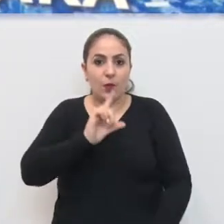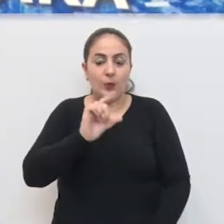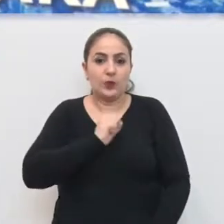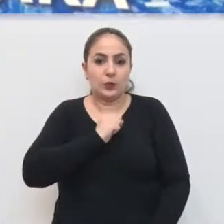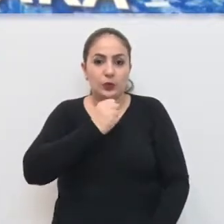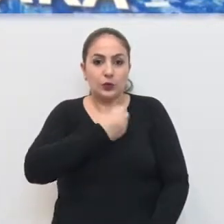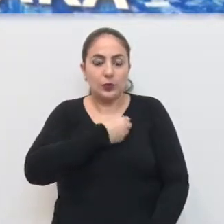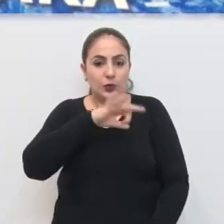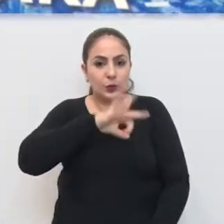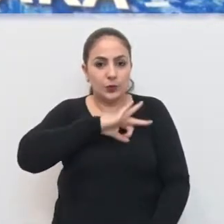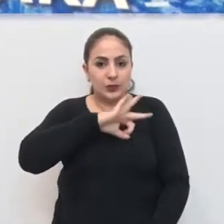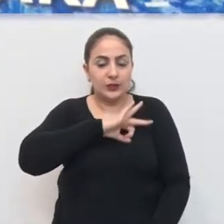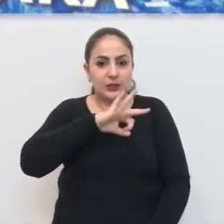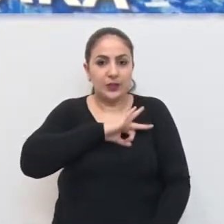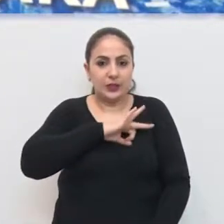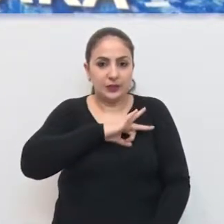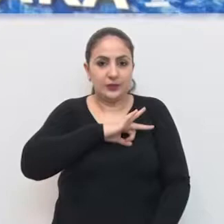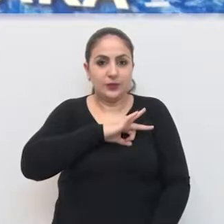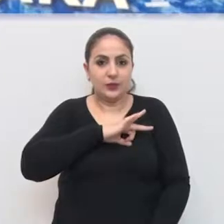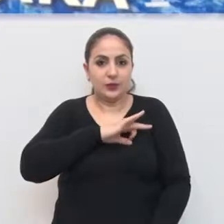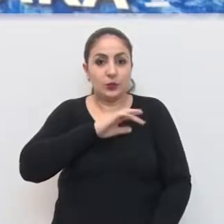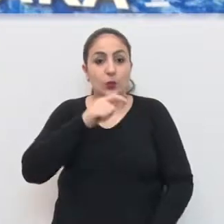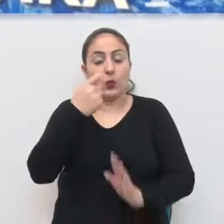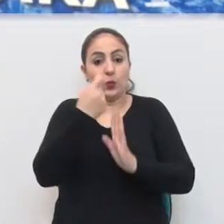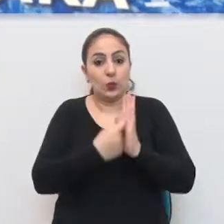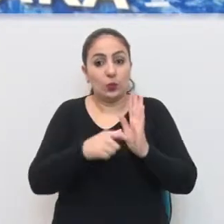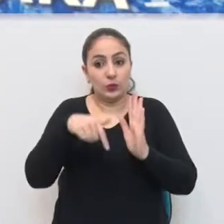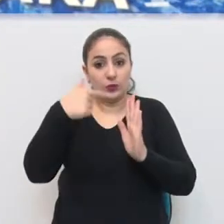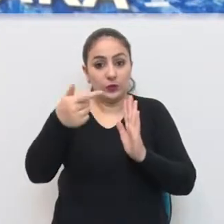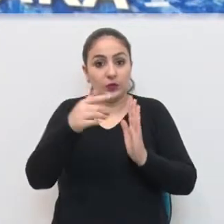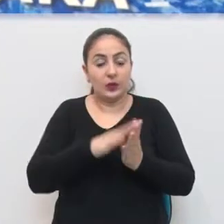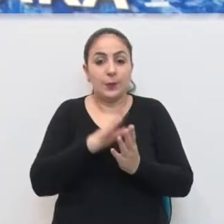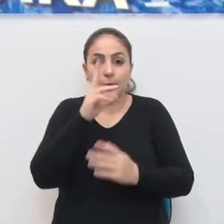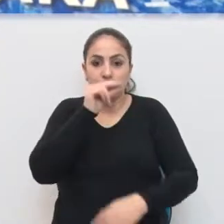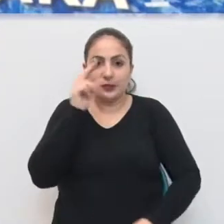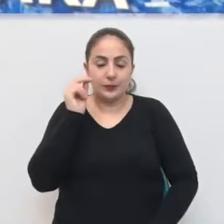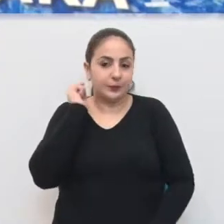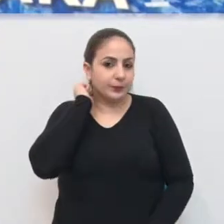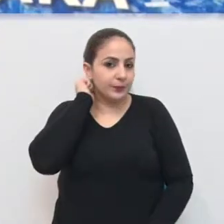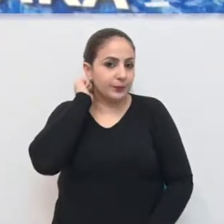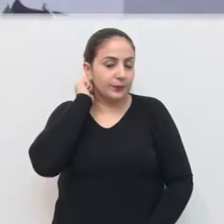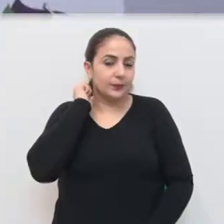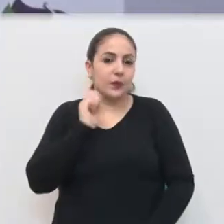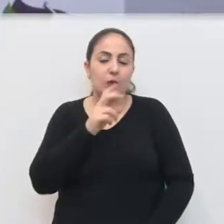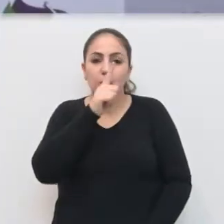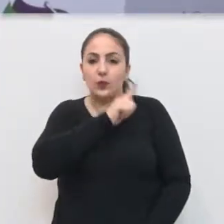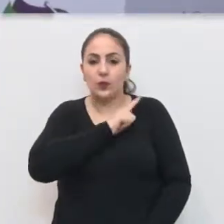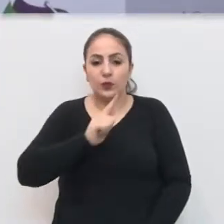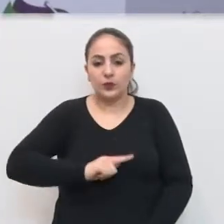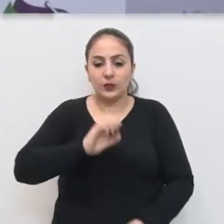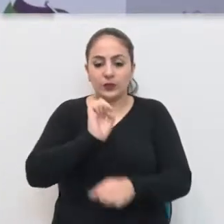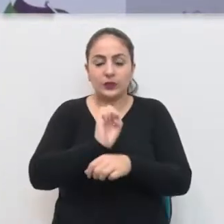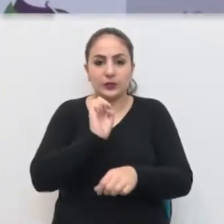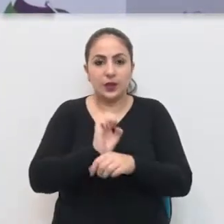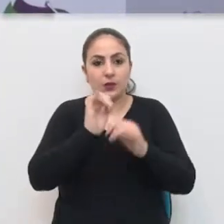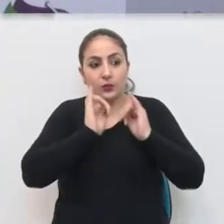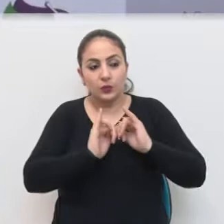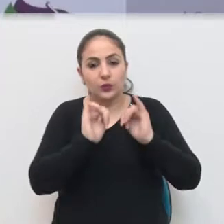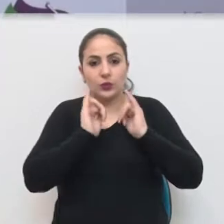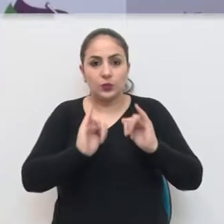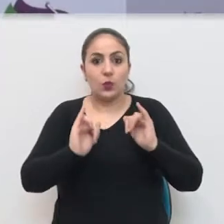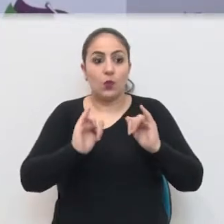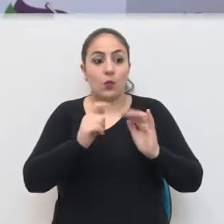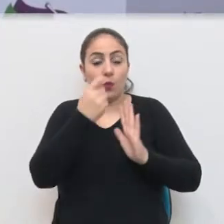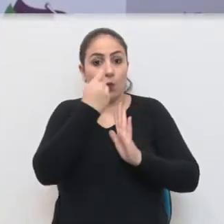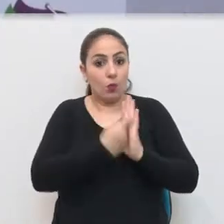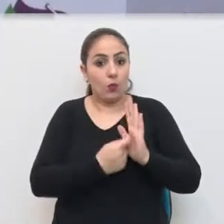o aumento do número de policiais militares do próximo concurso público para o município. O governo do estado